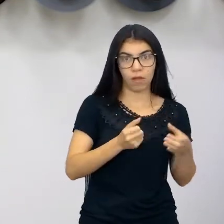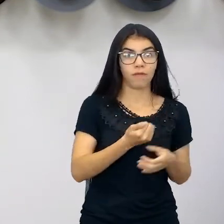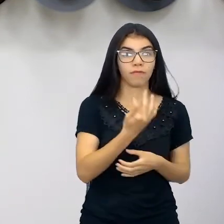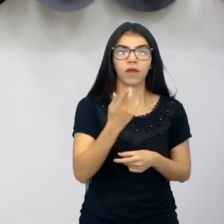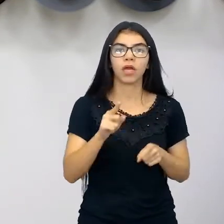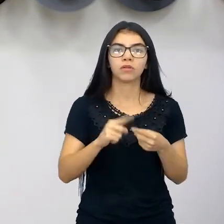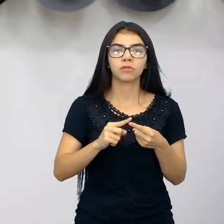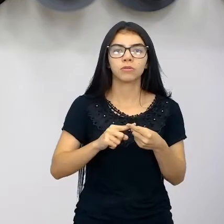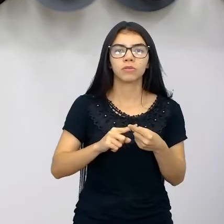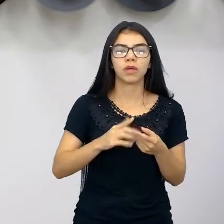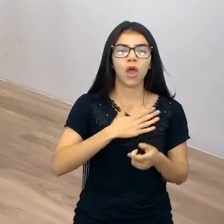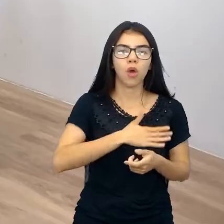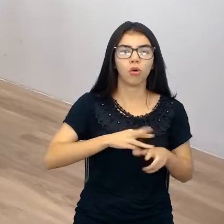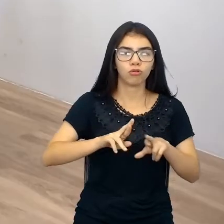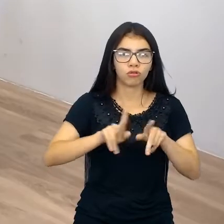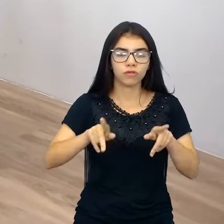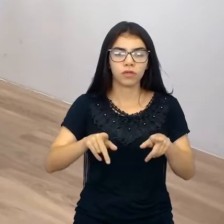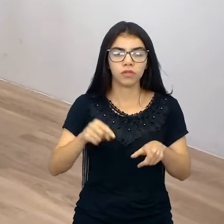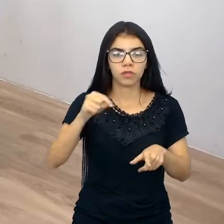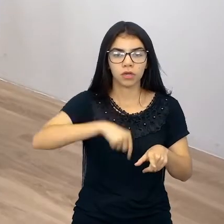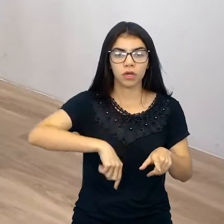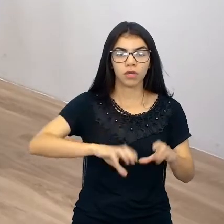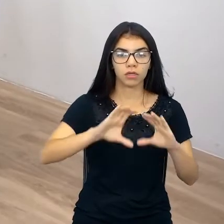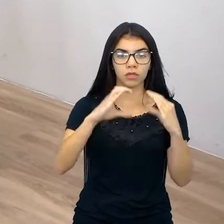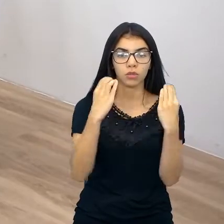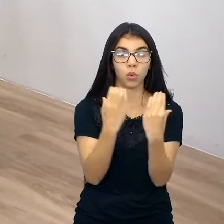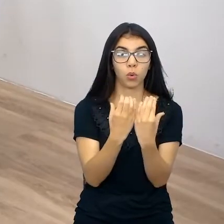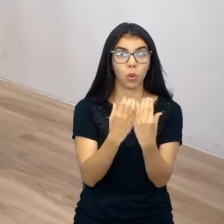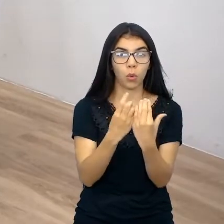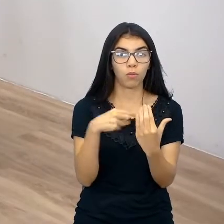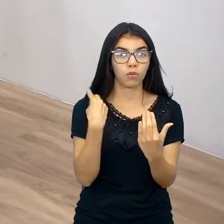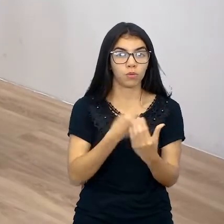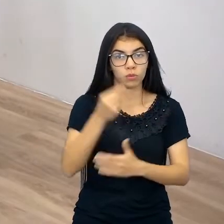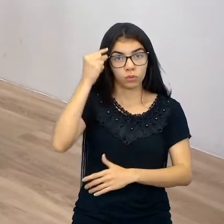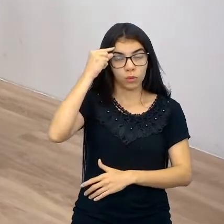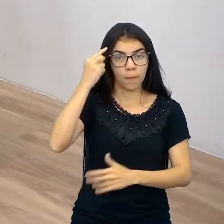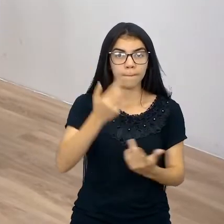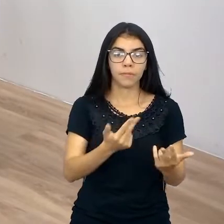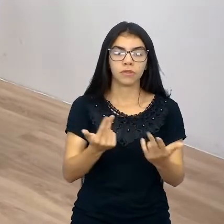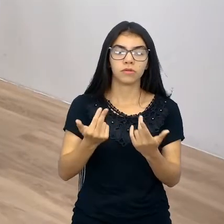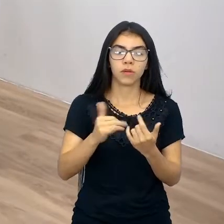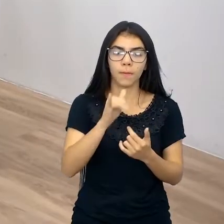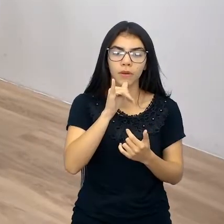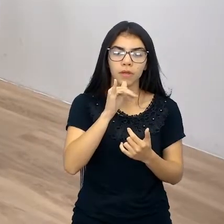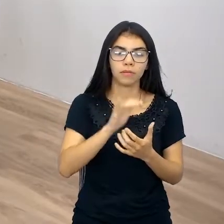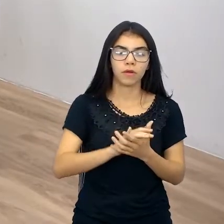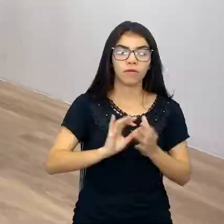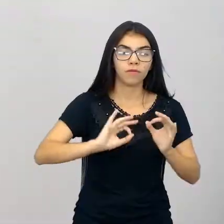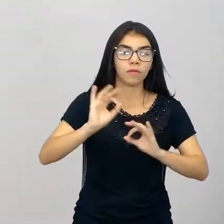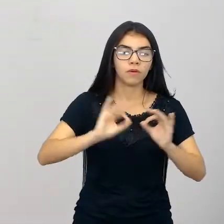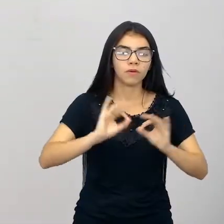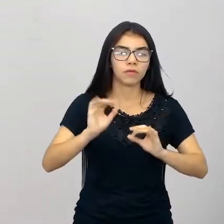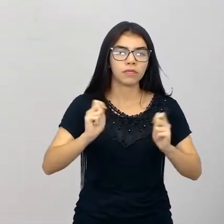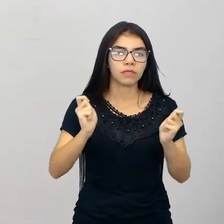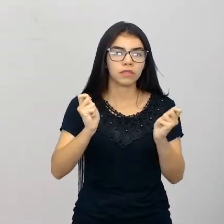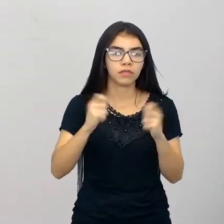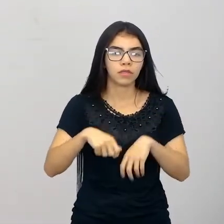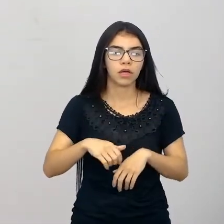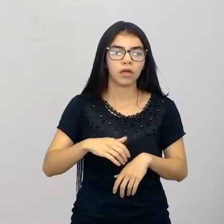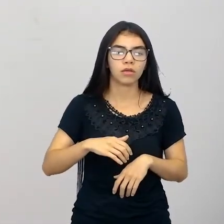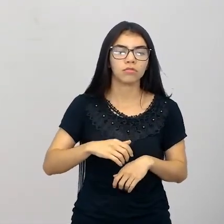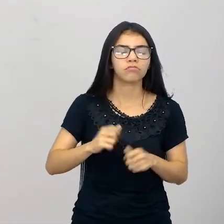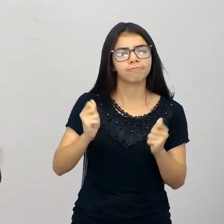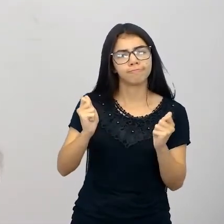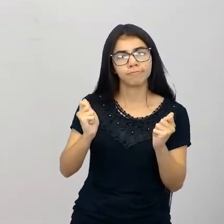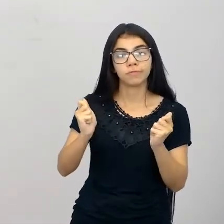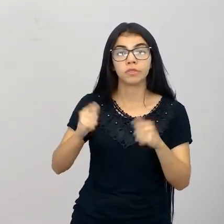com aquilo que escolheu. O nosso clube aqui, a gente pensou nisso no começo. E aí? Que a gente falou, vamos organizar coisas que podem e coisas que não podem, e